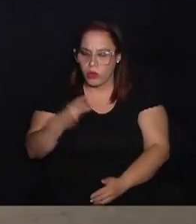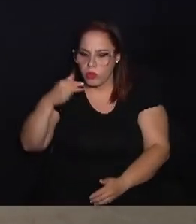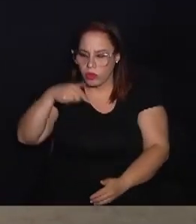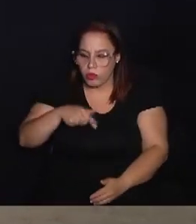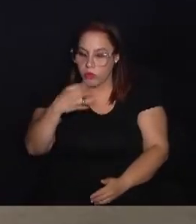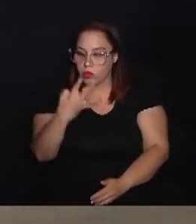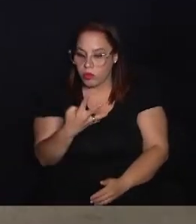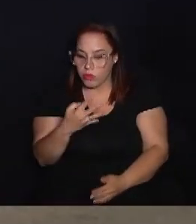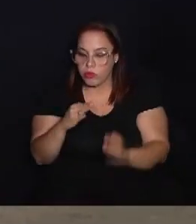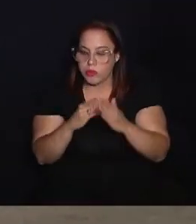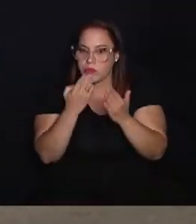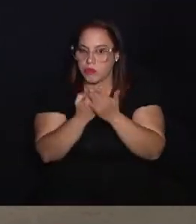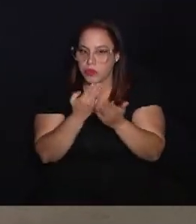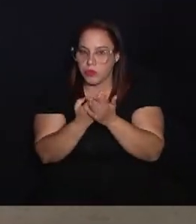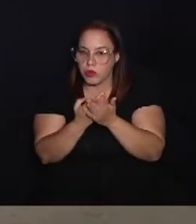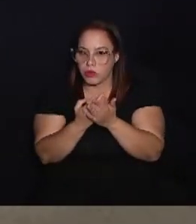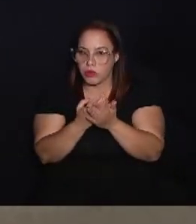Público.